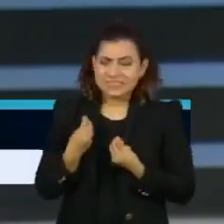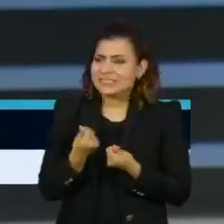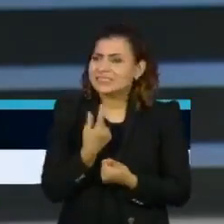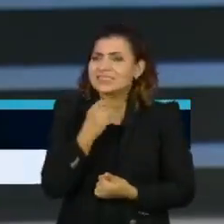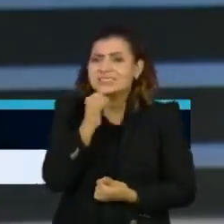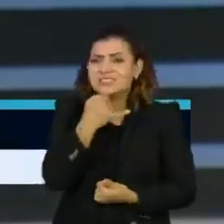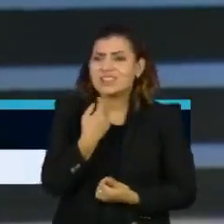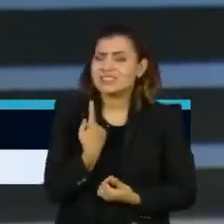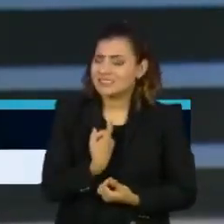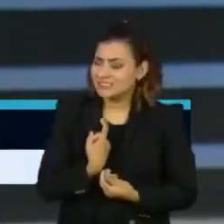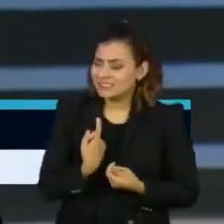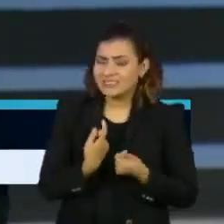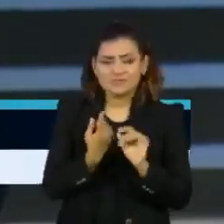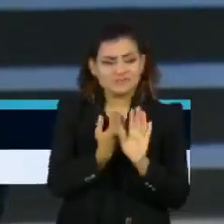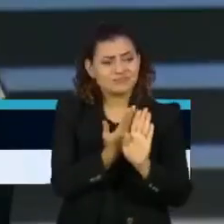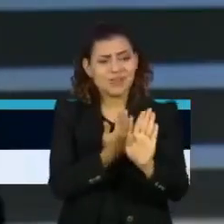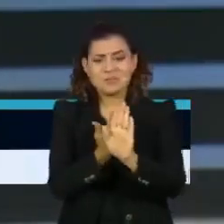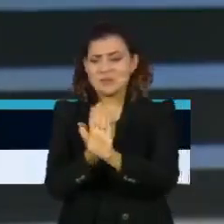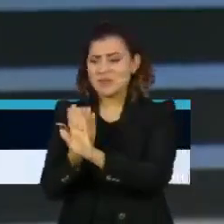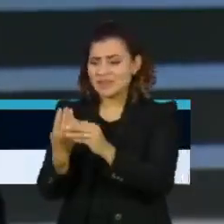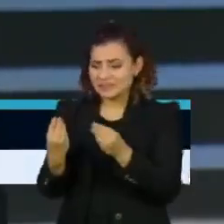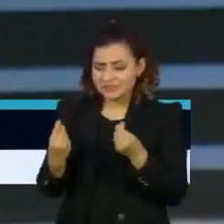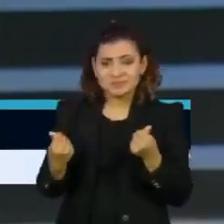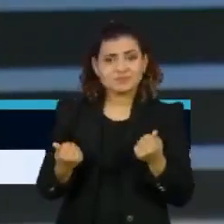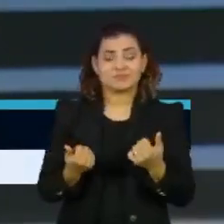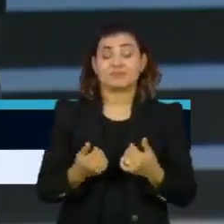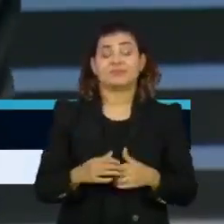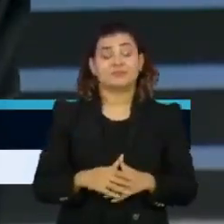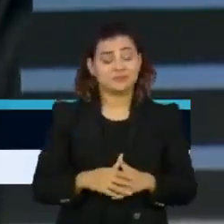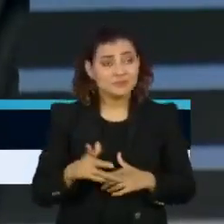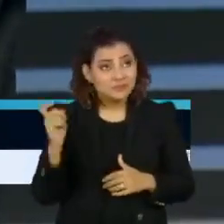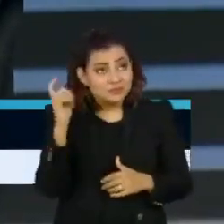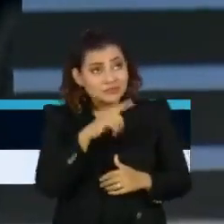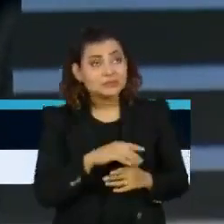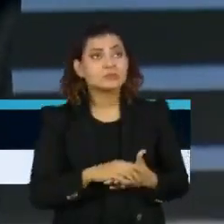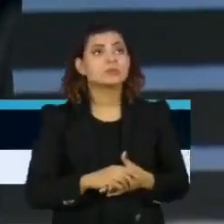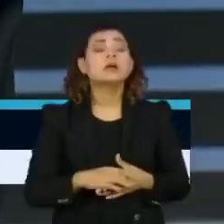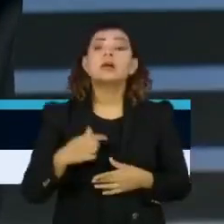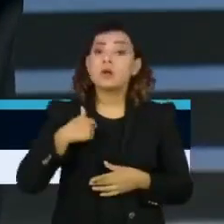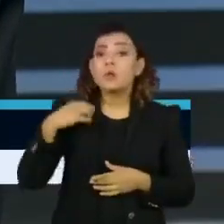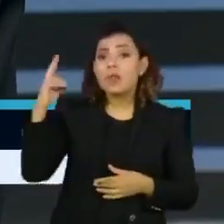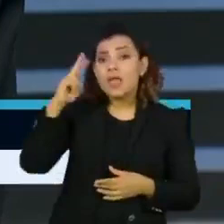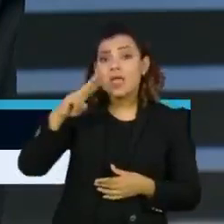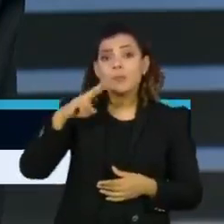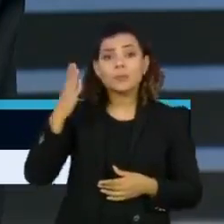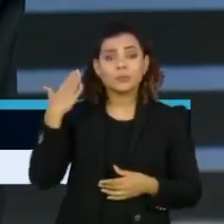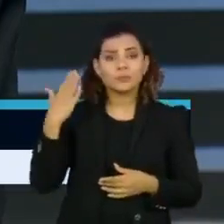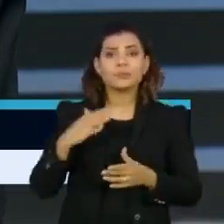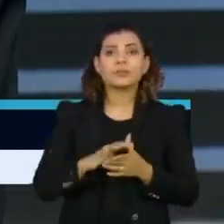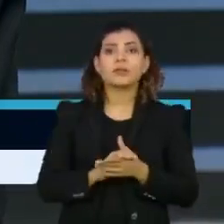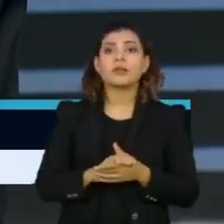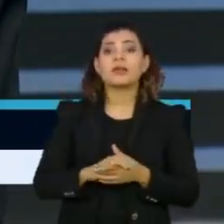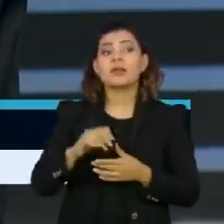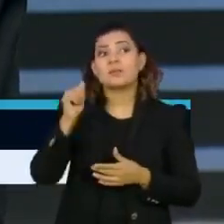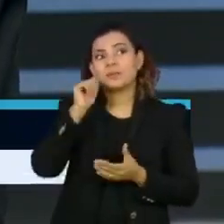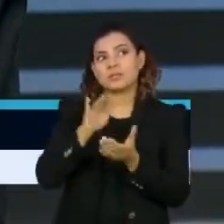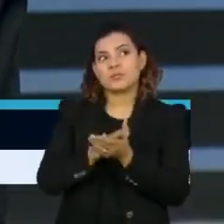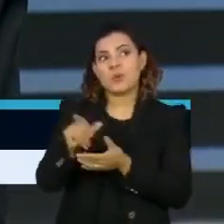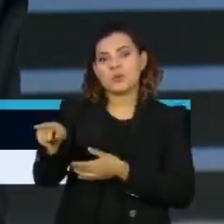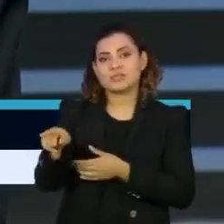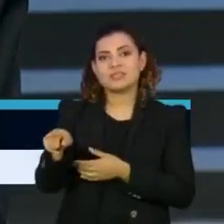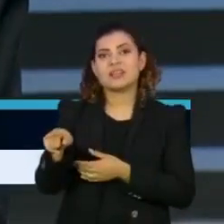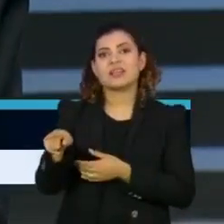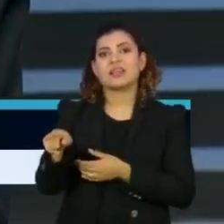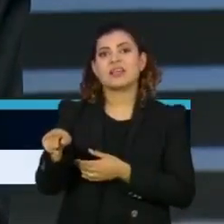certo sentimento de distanciamento do mundo de perdas as coisas eu lembro quando ela tava saindo